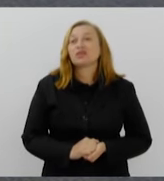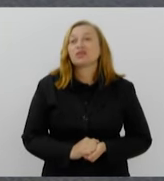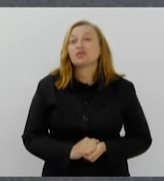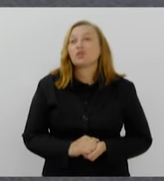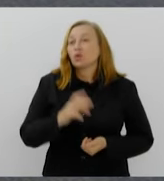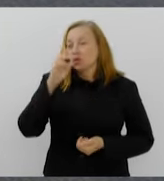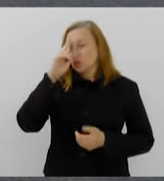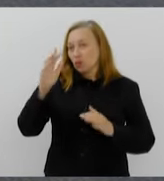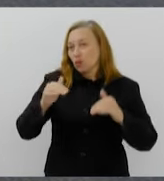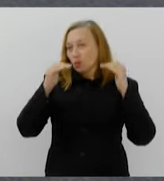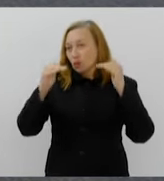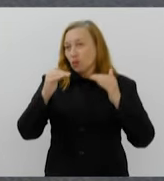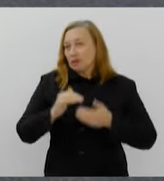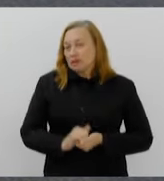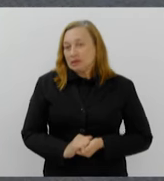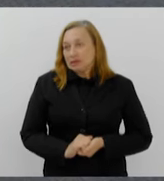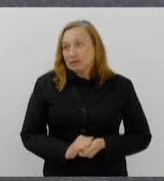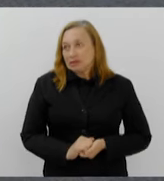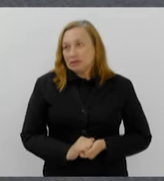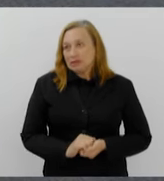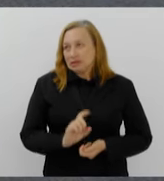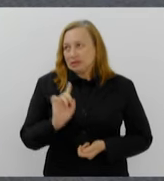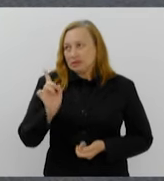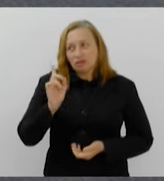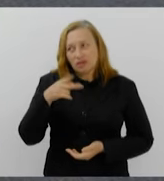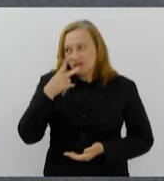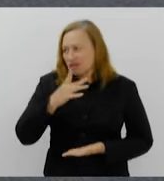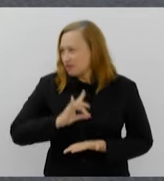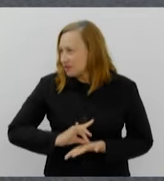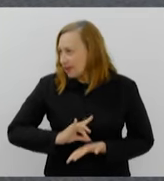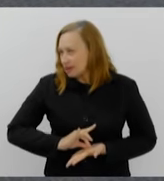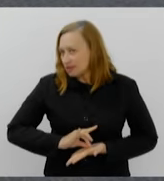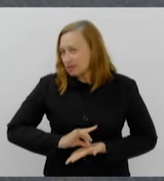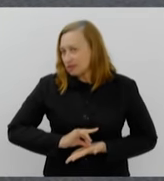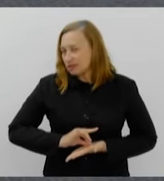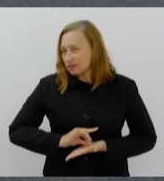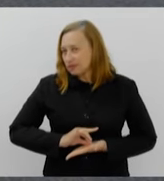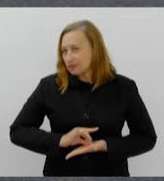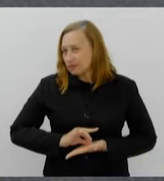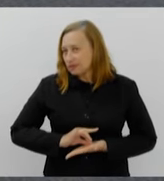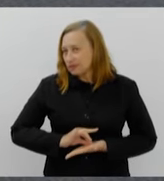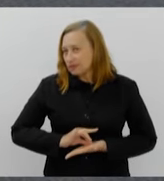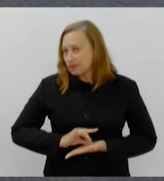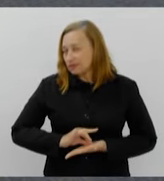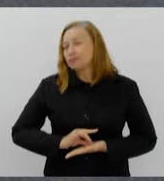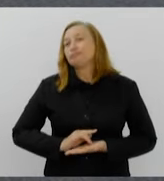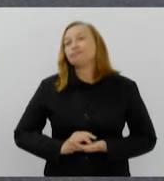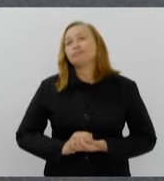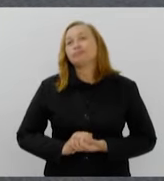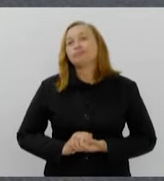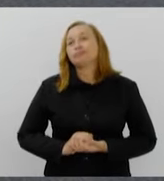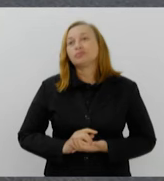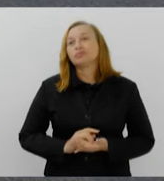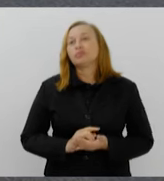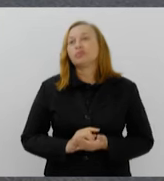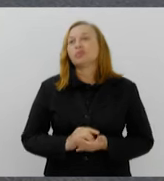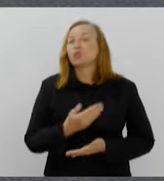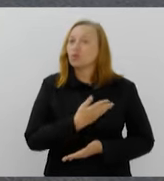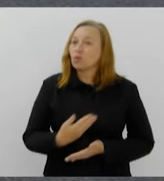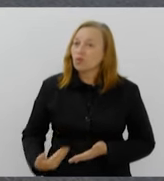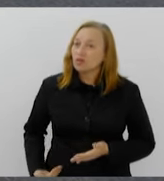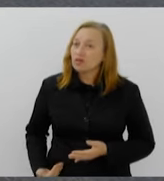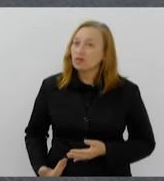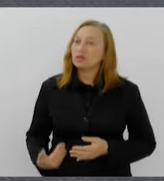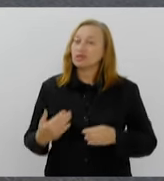excelência não está dizendo a verdade tanto vossa excelência não está dizendo a verdade que o governo da cidade de